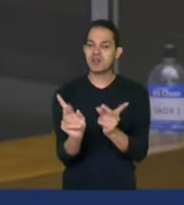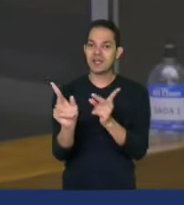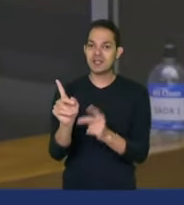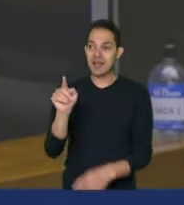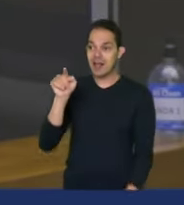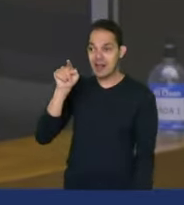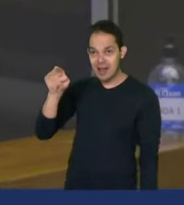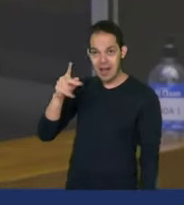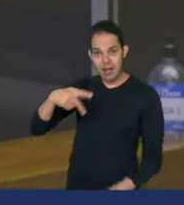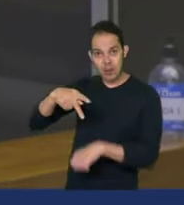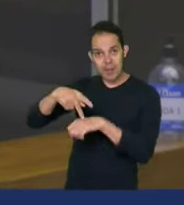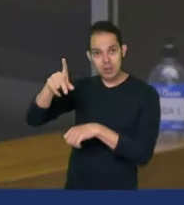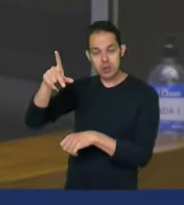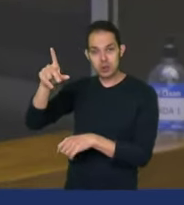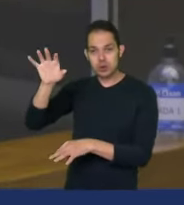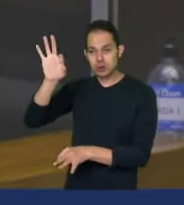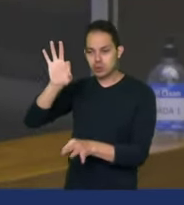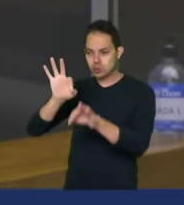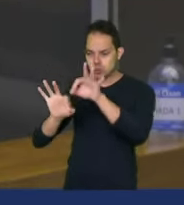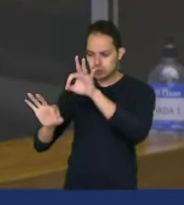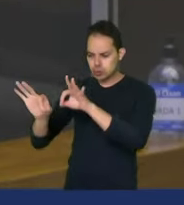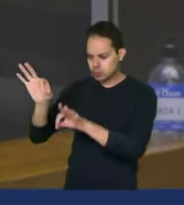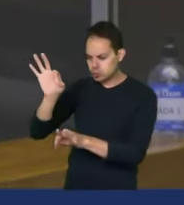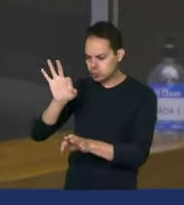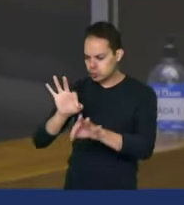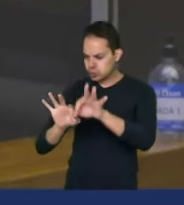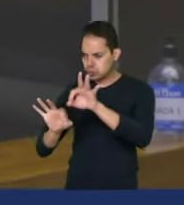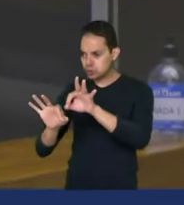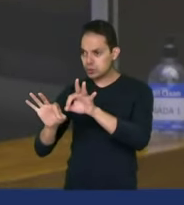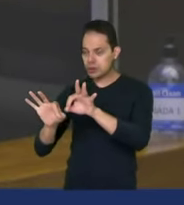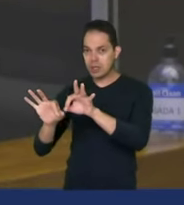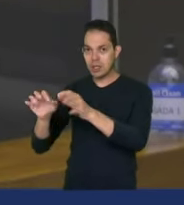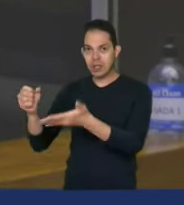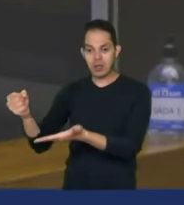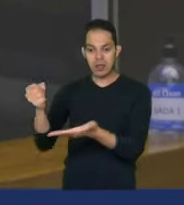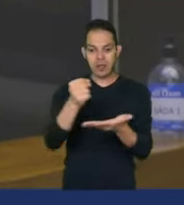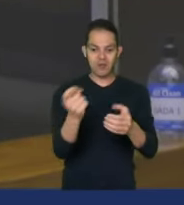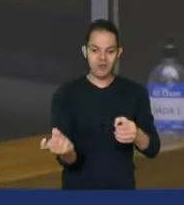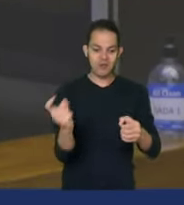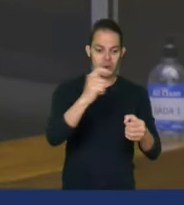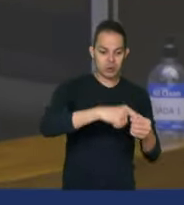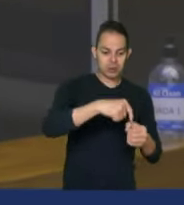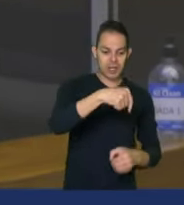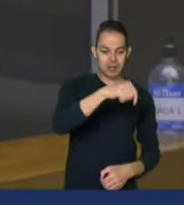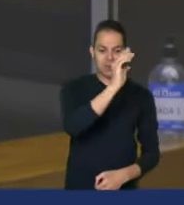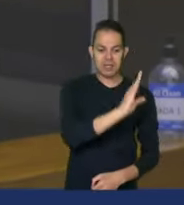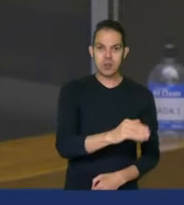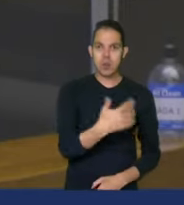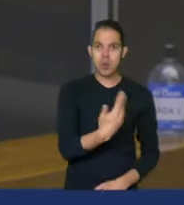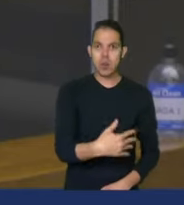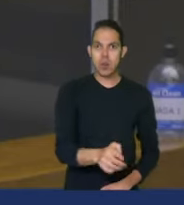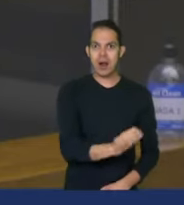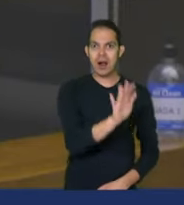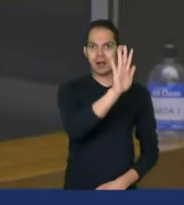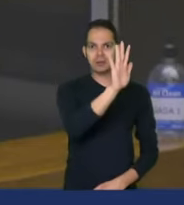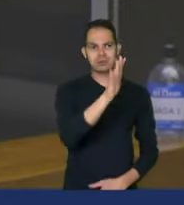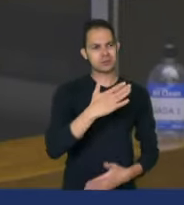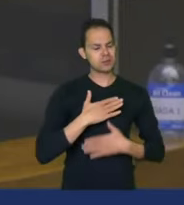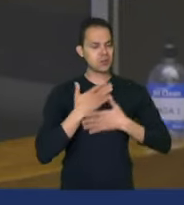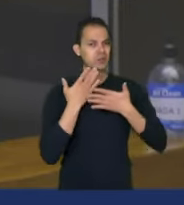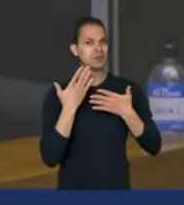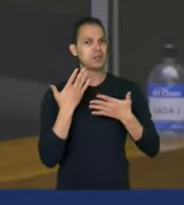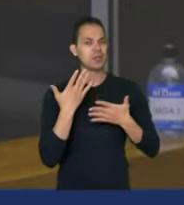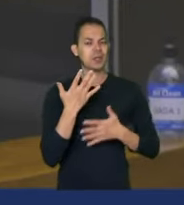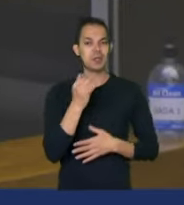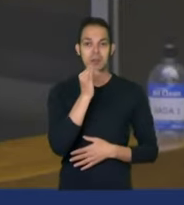o refino e voltar para os brasileiros de forma mais cara. Não me alegra, por exemplo, as